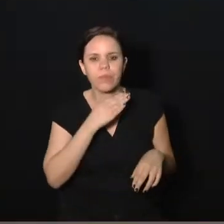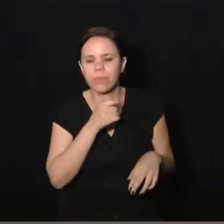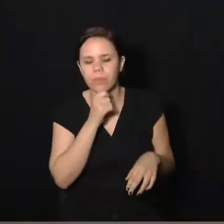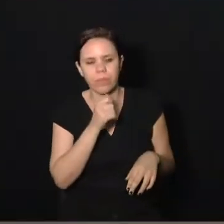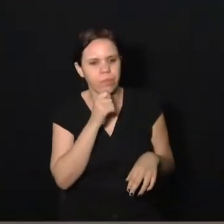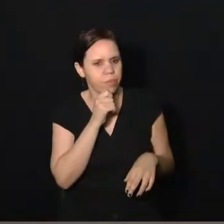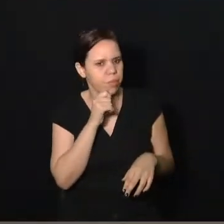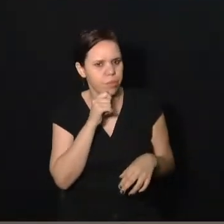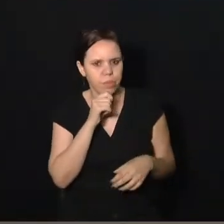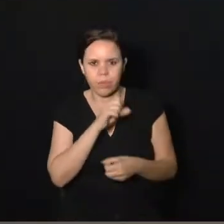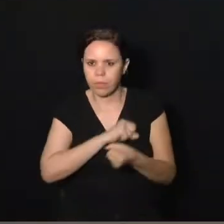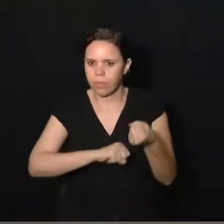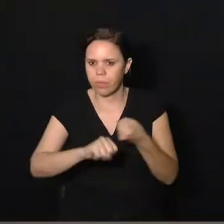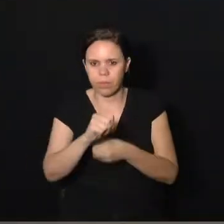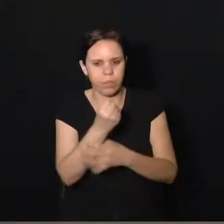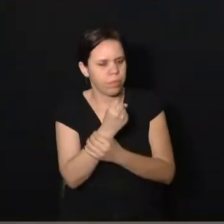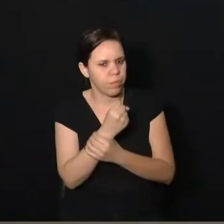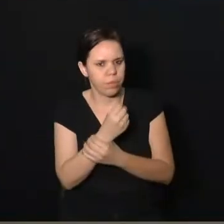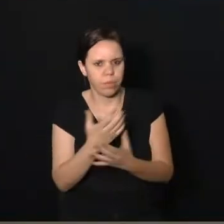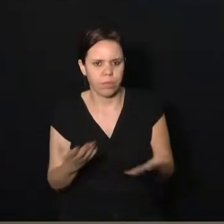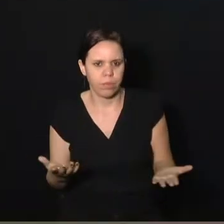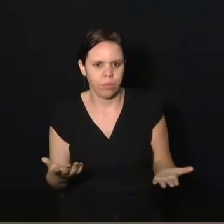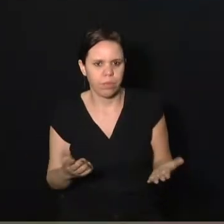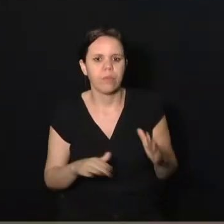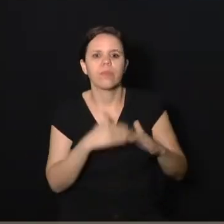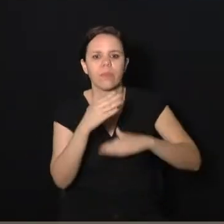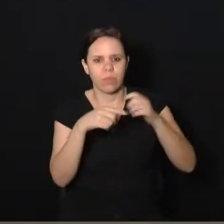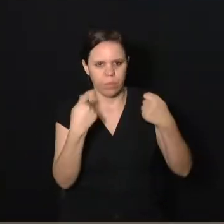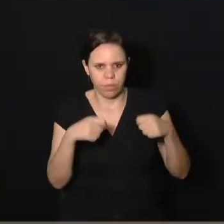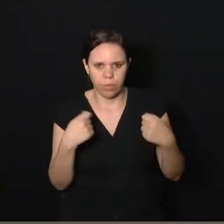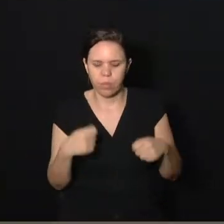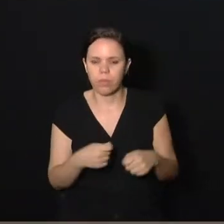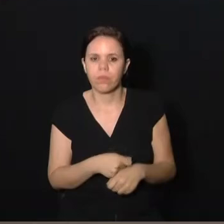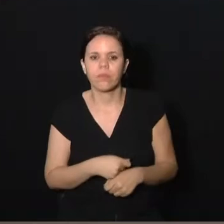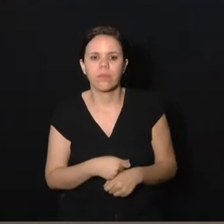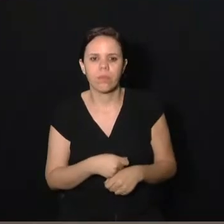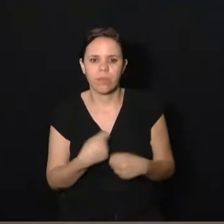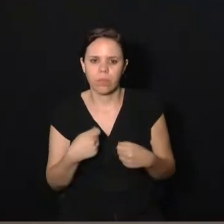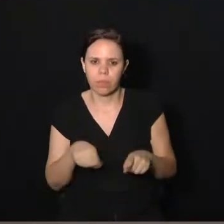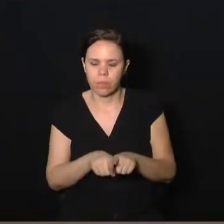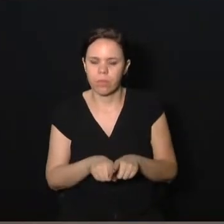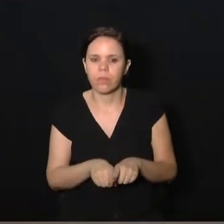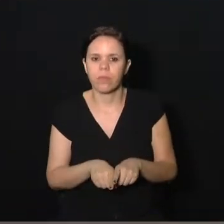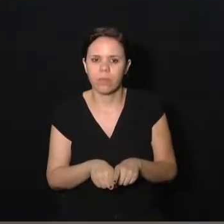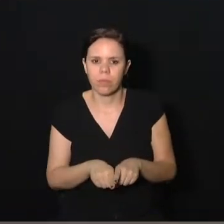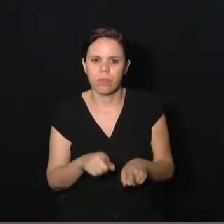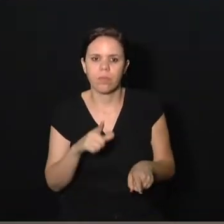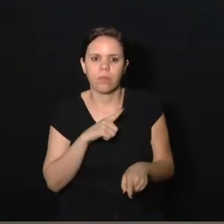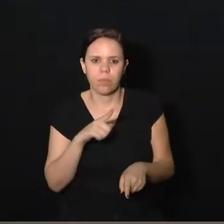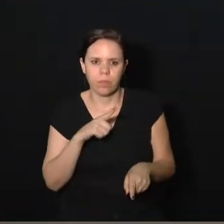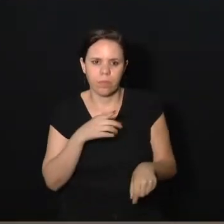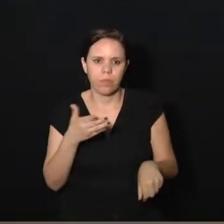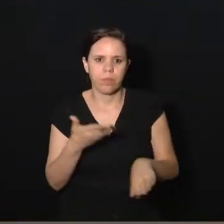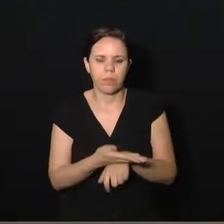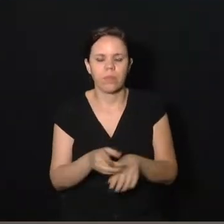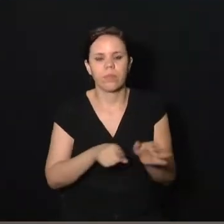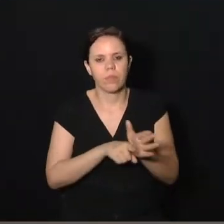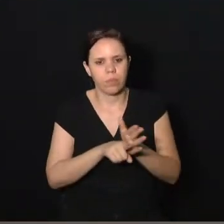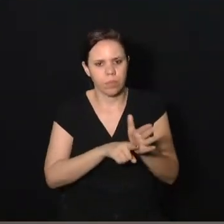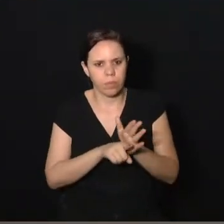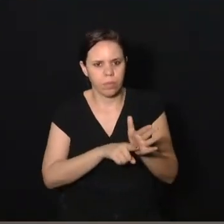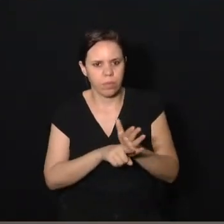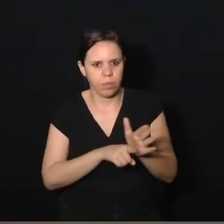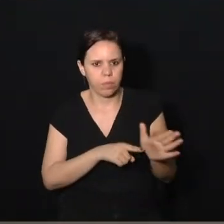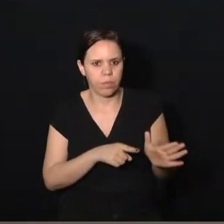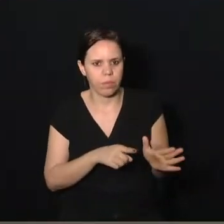sustentável. Entendeu? Então, a gente ainda precisa evoluir nesse caso. Mas é preciso também ter uma parte de pesquisa em relação